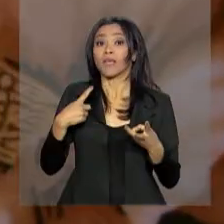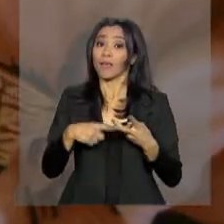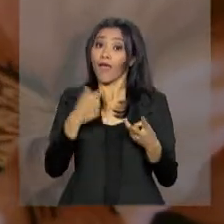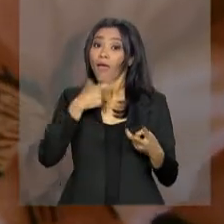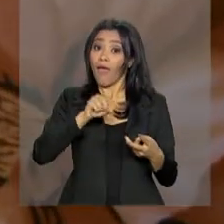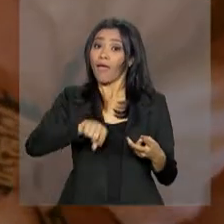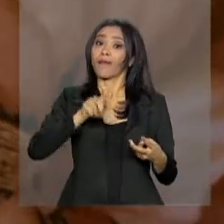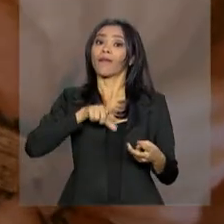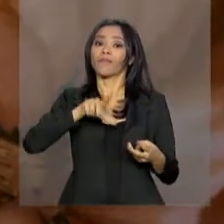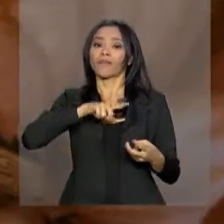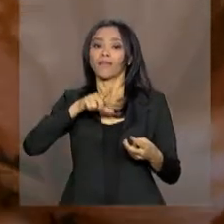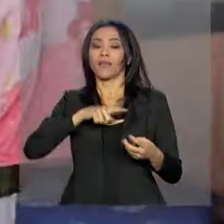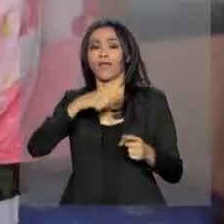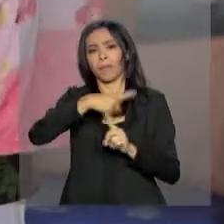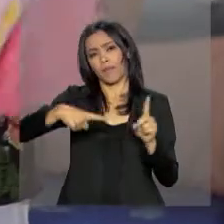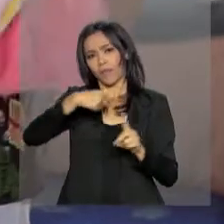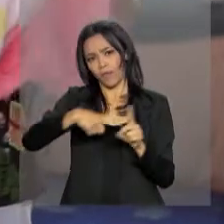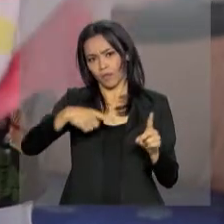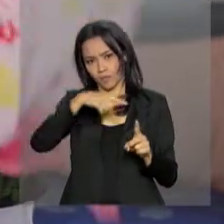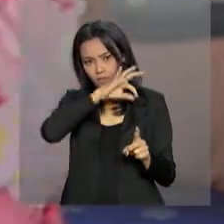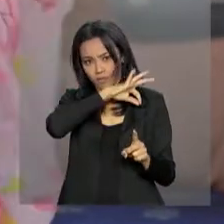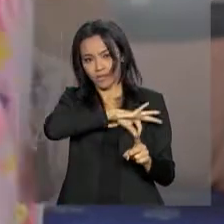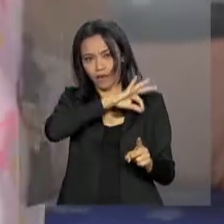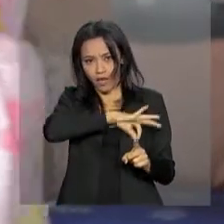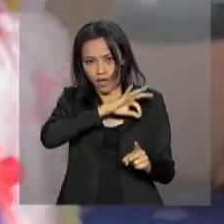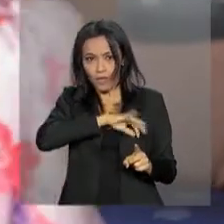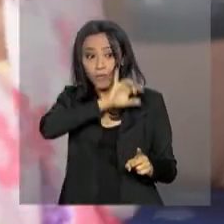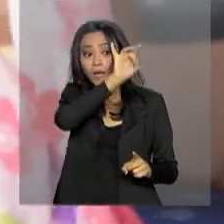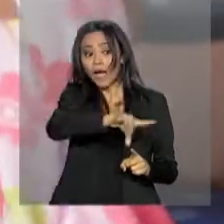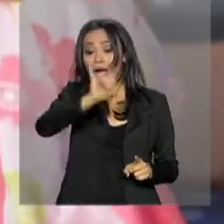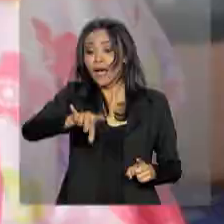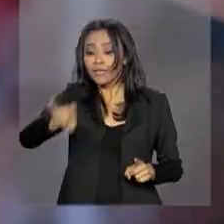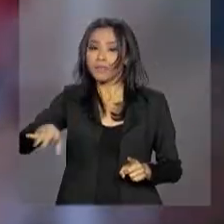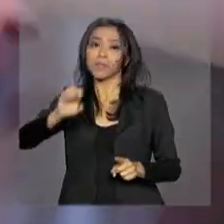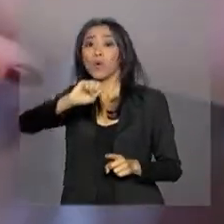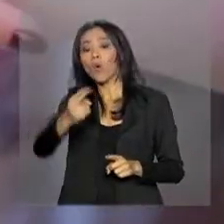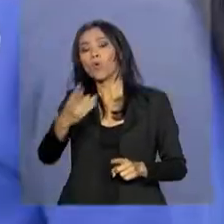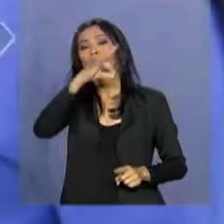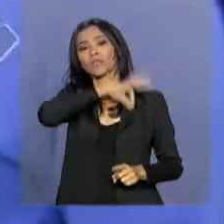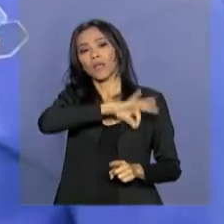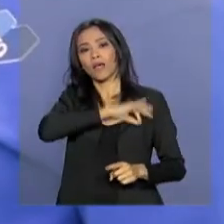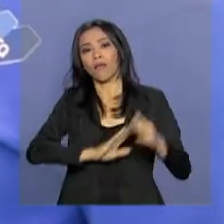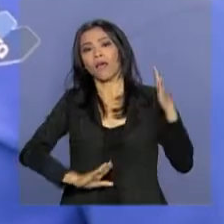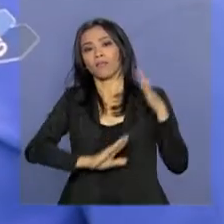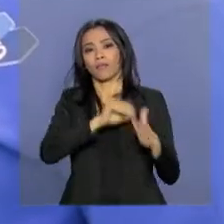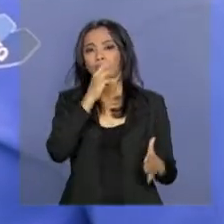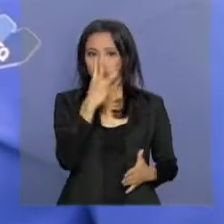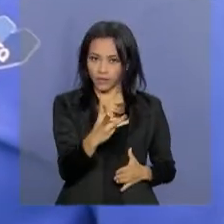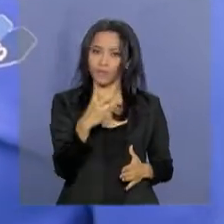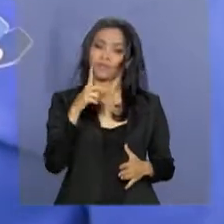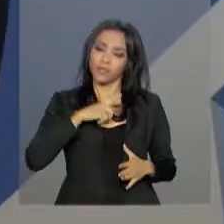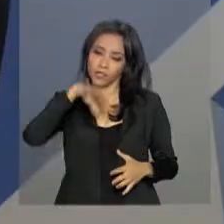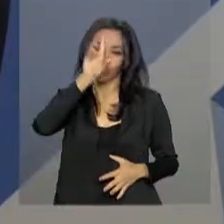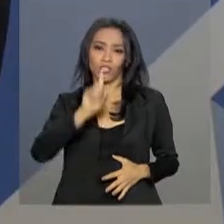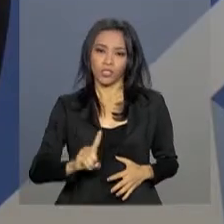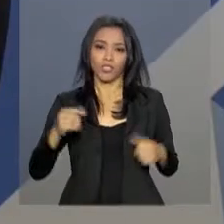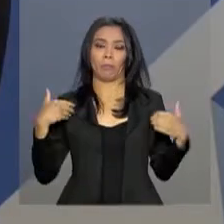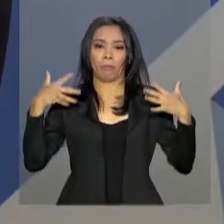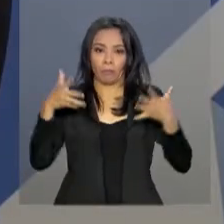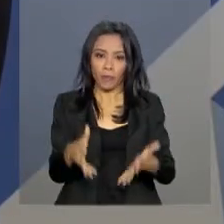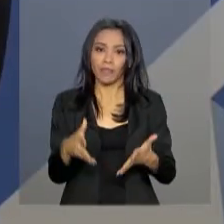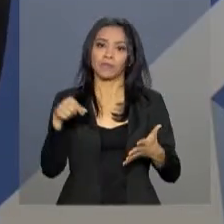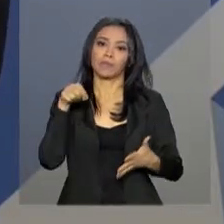inferior a meio salário mínimo por pessoa ou renda familiar mensal de até 3 salários mínimos. Não